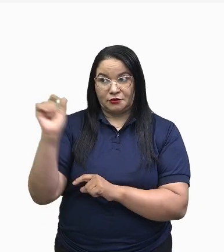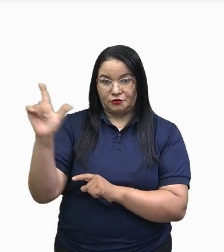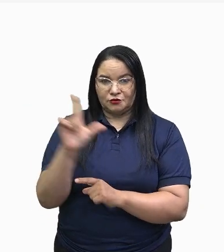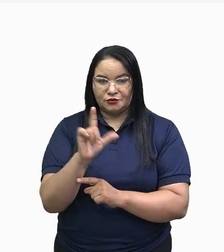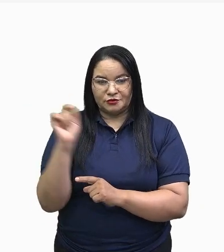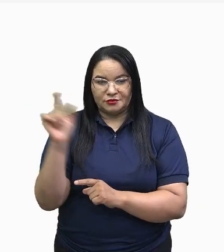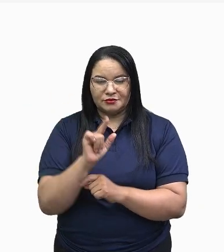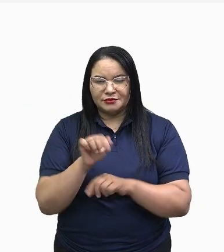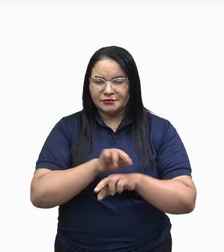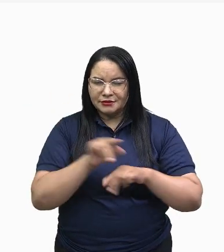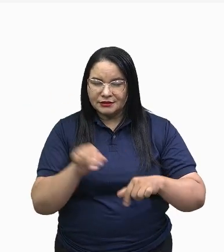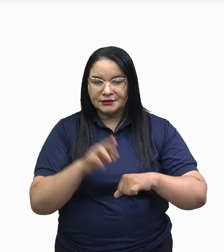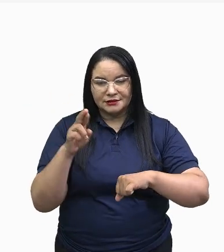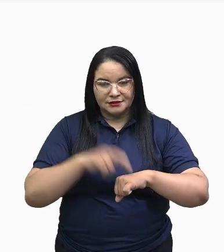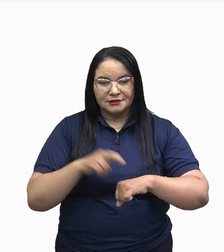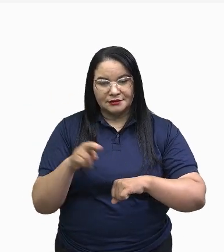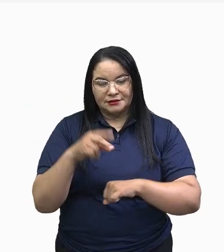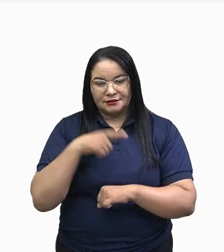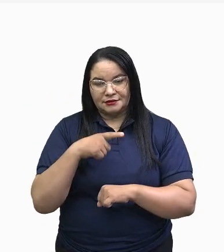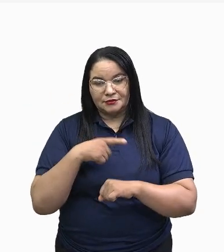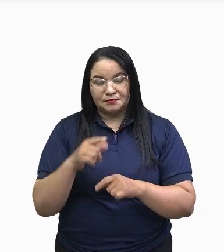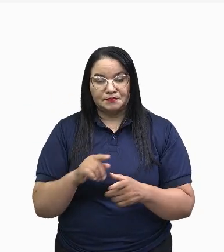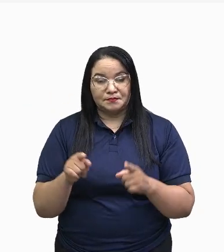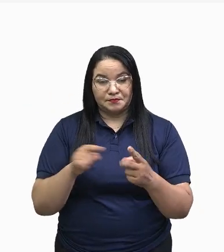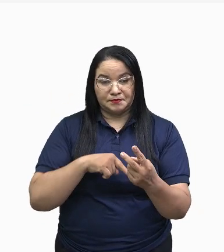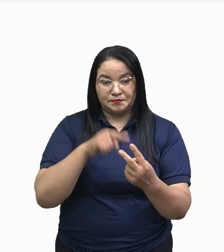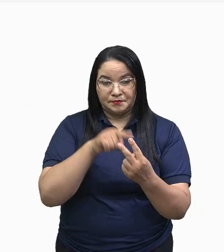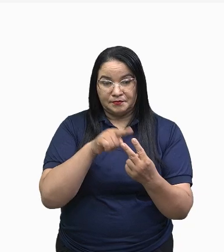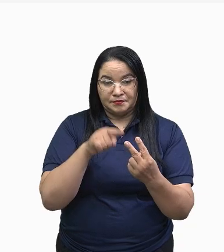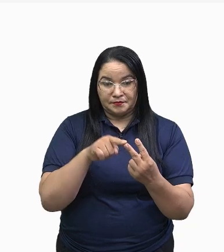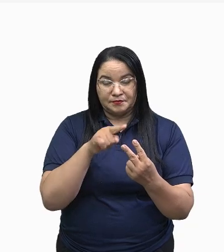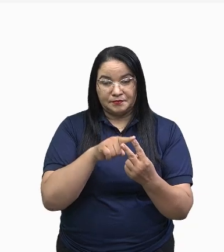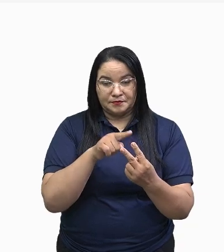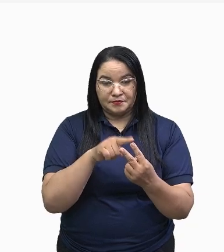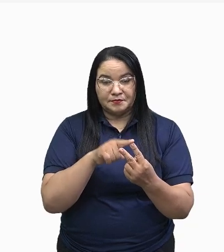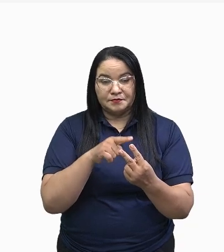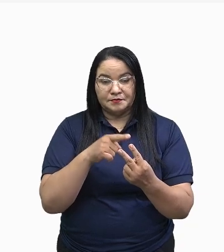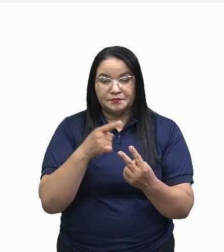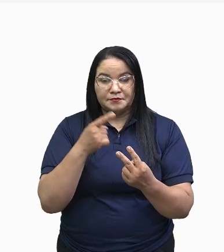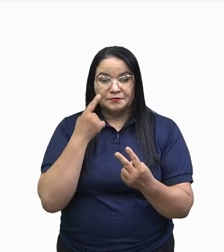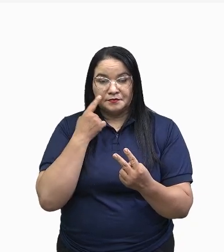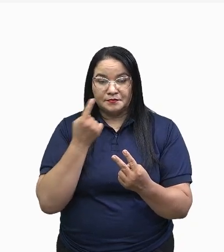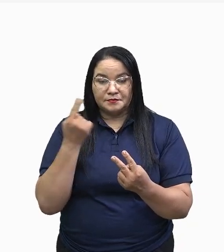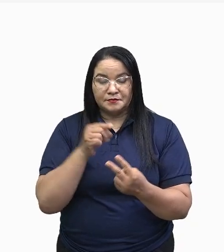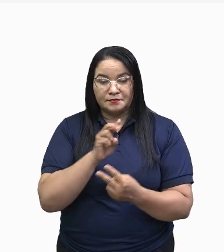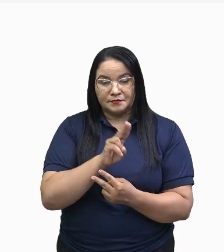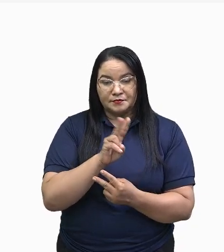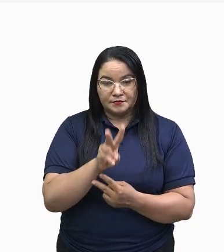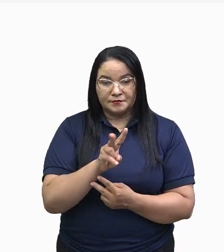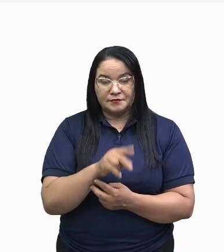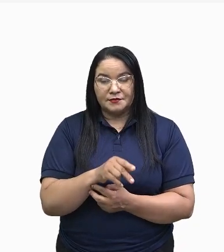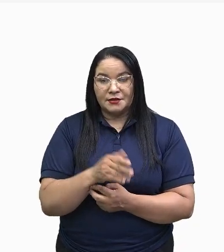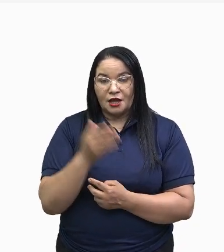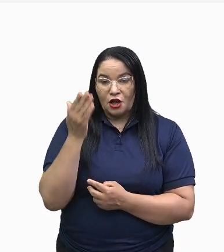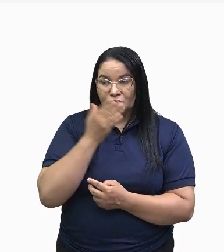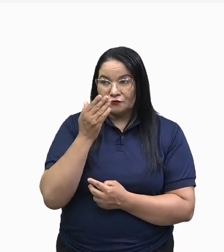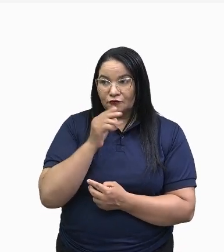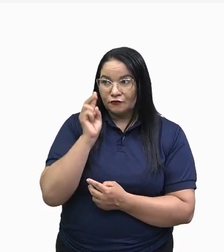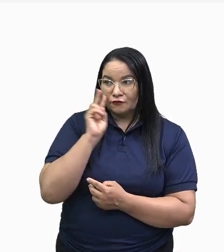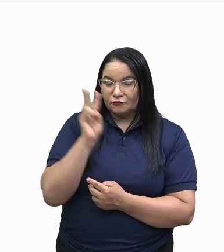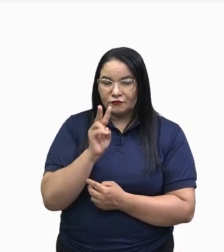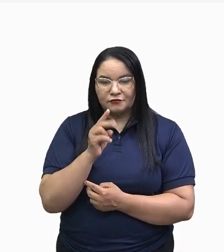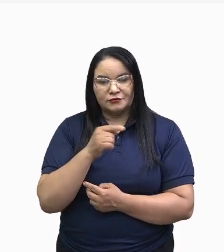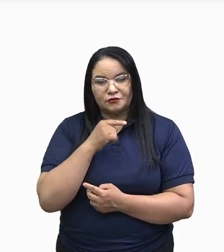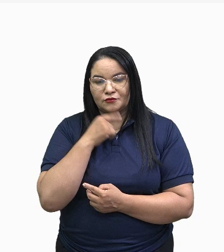várias radiações, inclusive a ultravioleta, UV, que é invisível ao olho